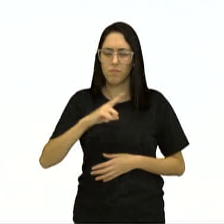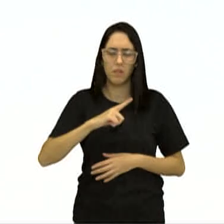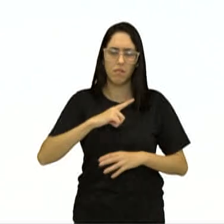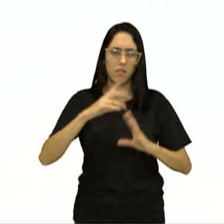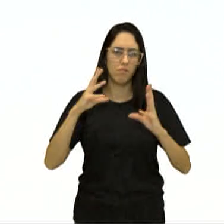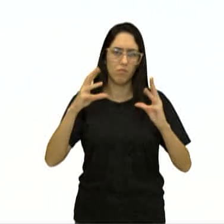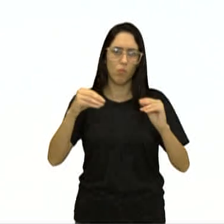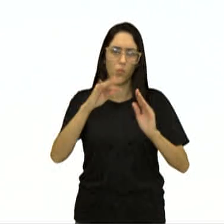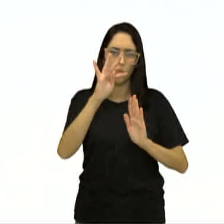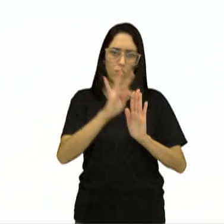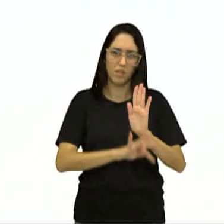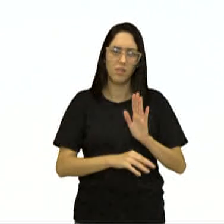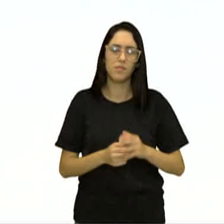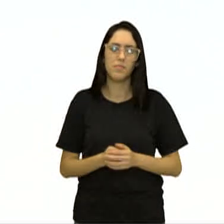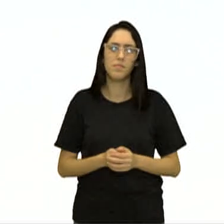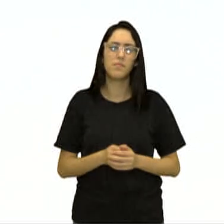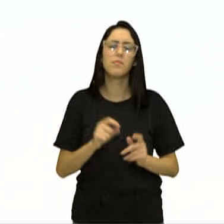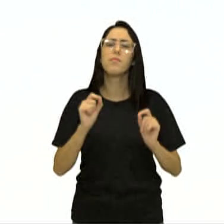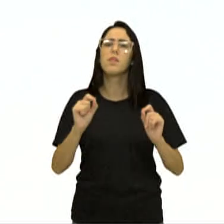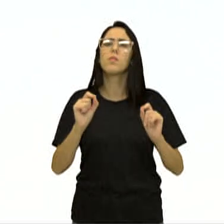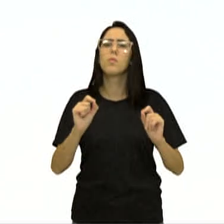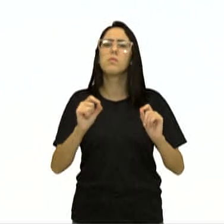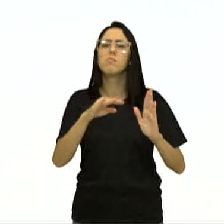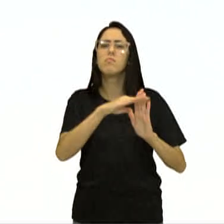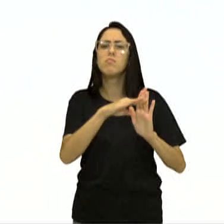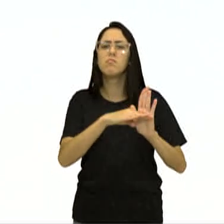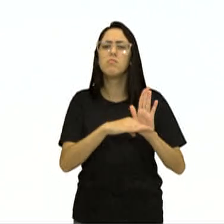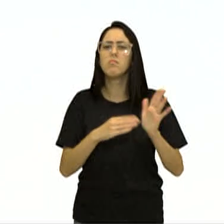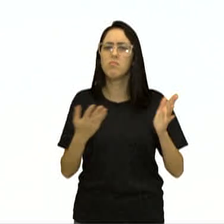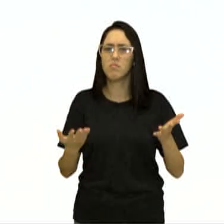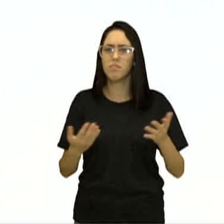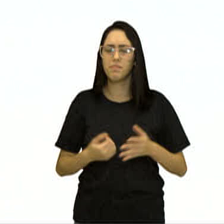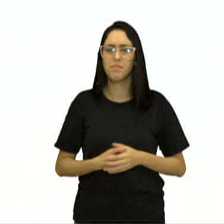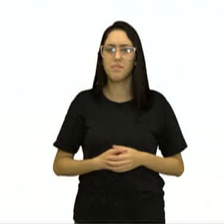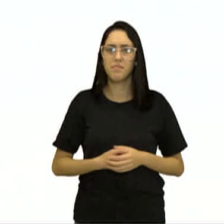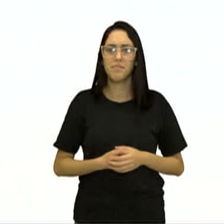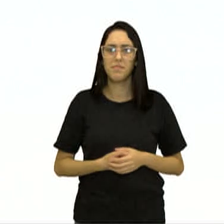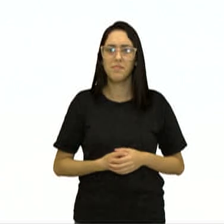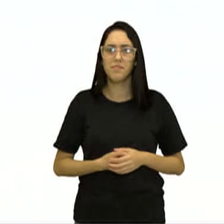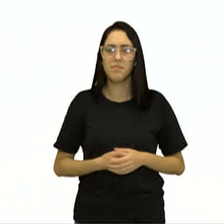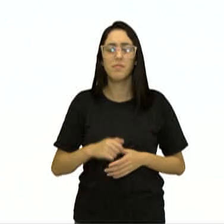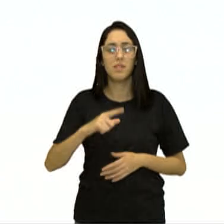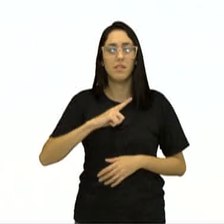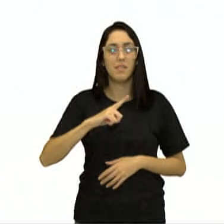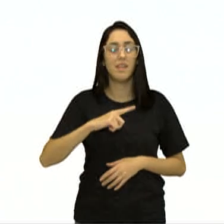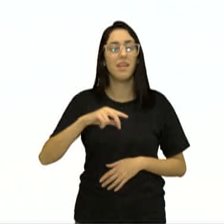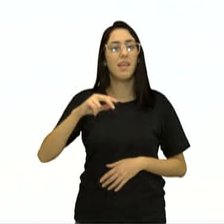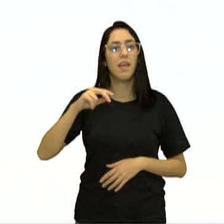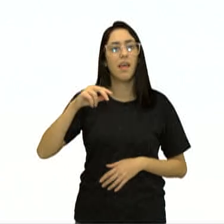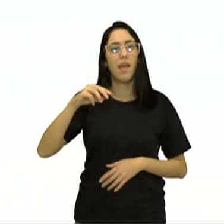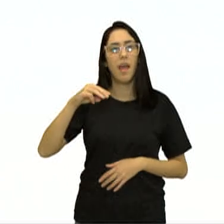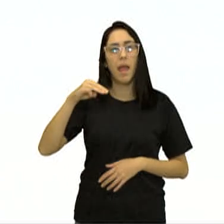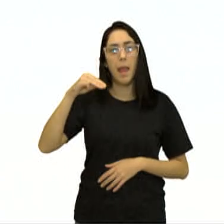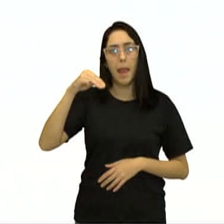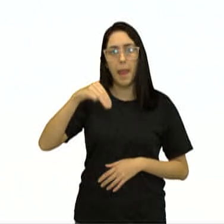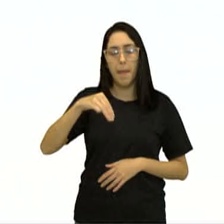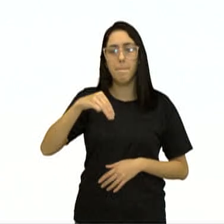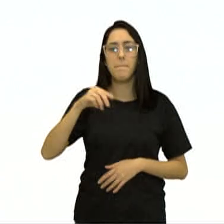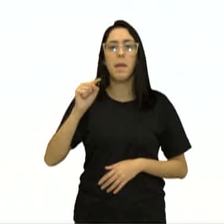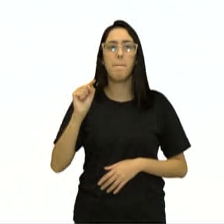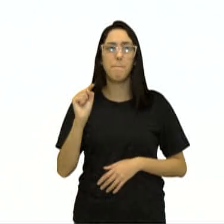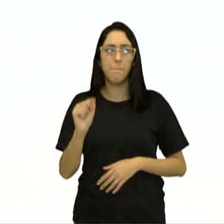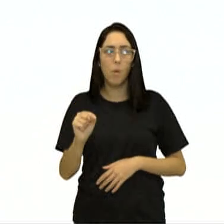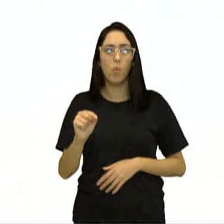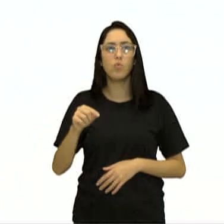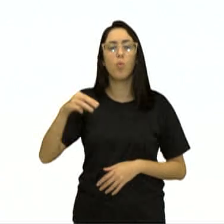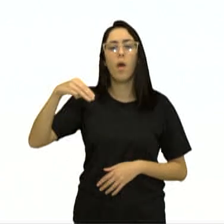texto. Vem aqui, olha, qual é a classificação dela? Aparece aqui M.M. O que é esse M.M, você